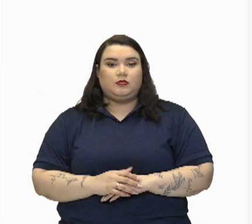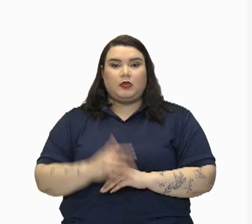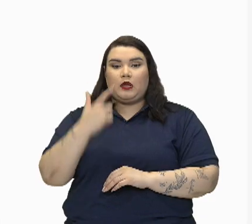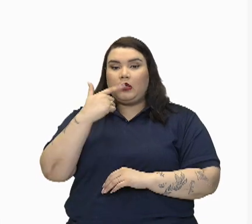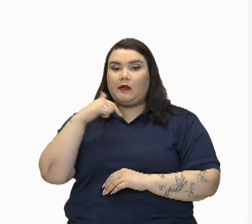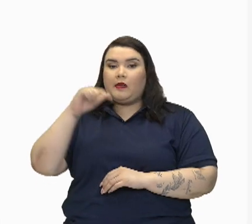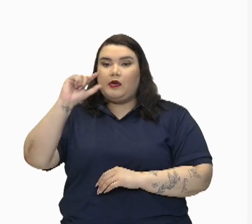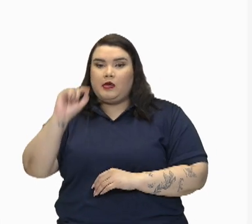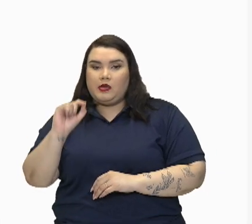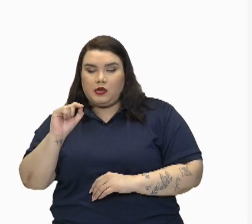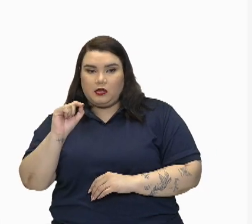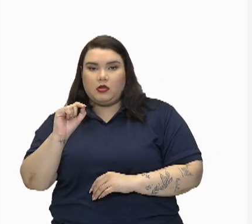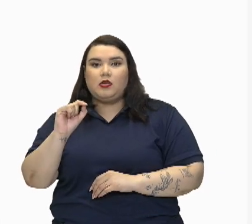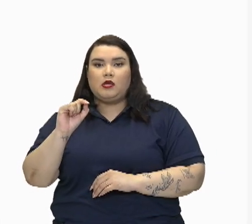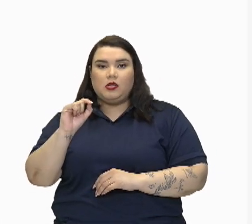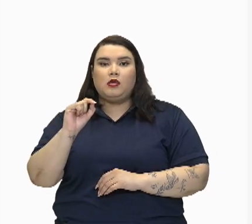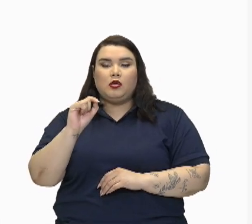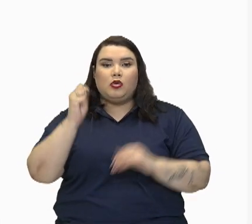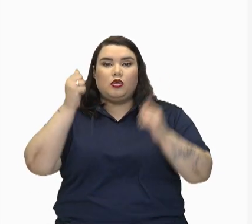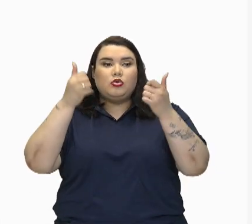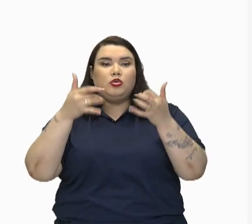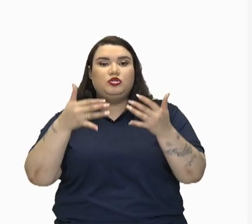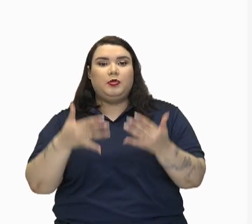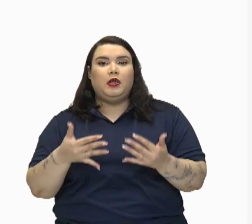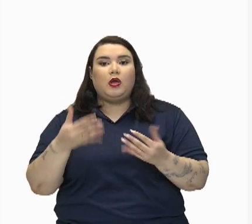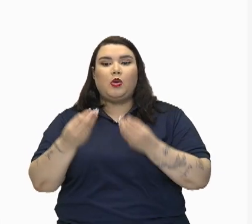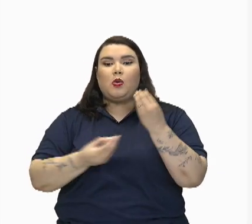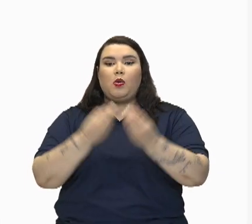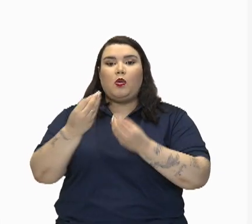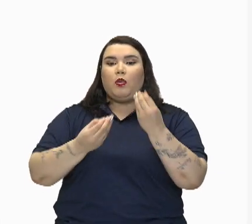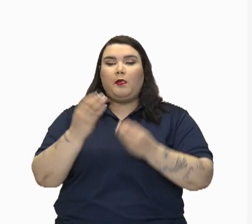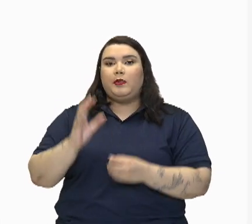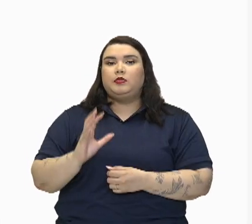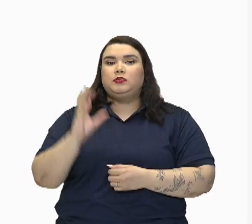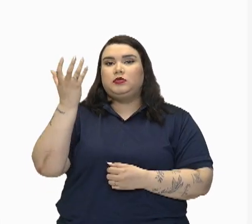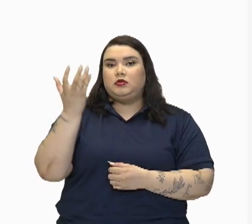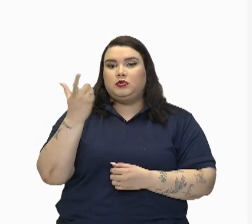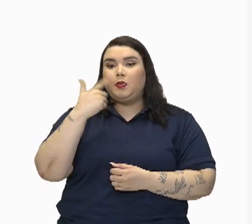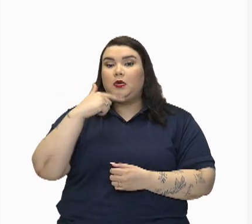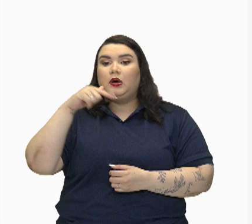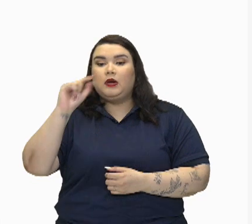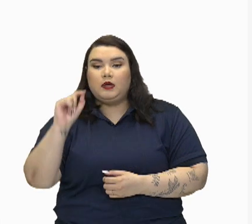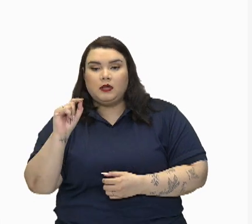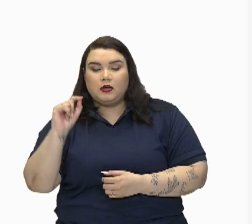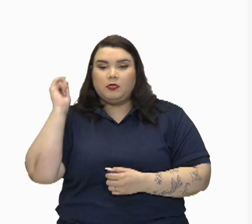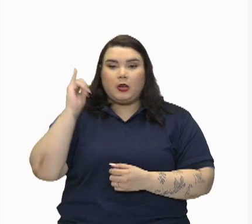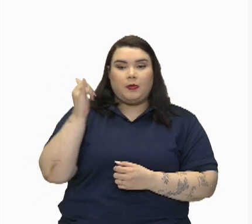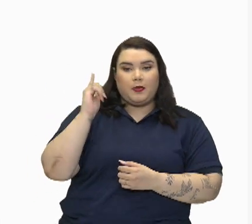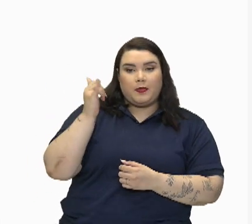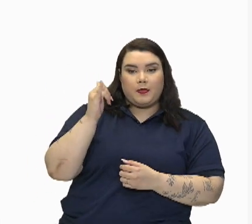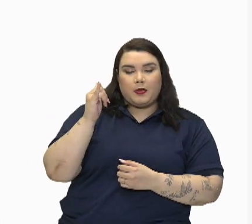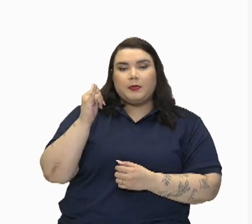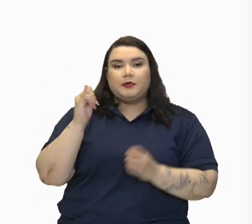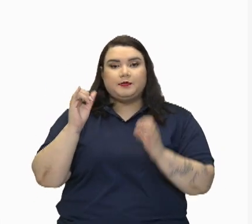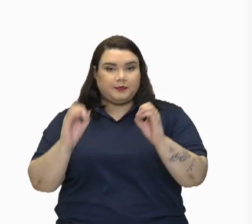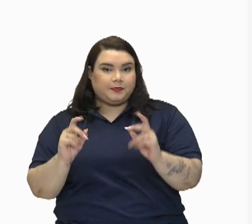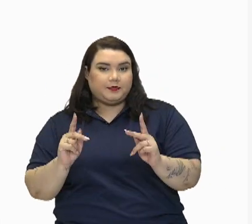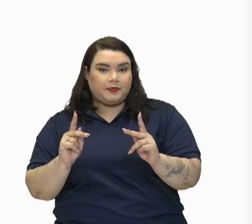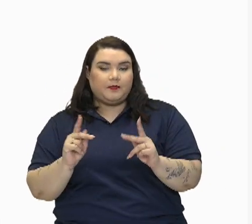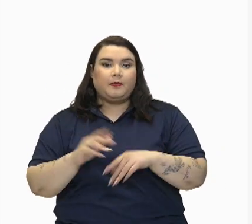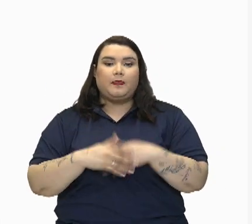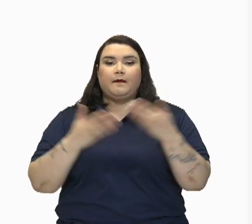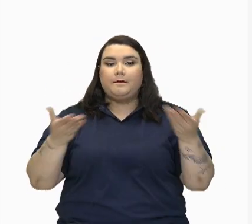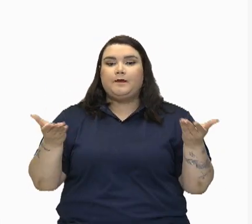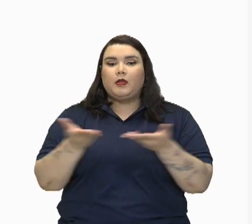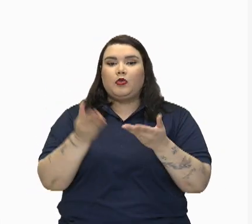diz ou como diz o que aconteceu? Quem é que está contando essa história? É o narrador, certo? Então vamos